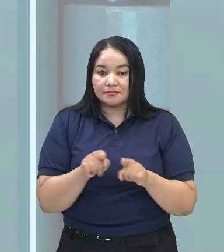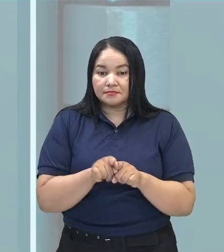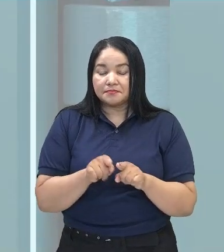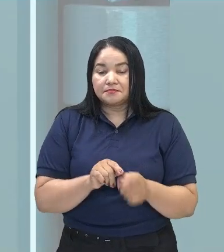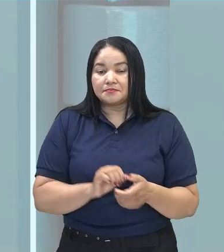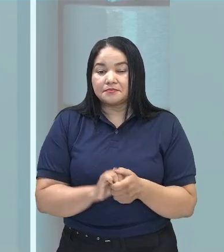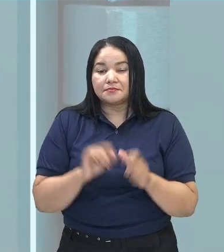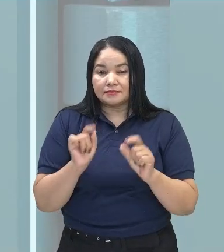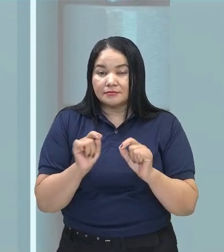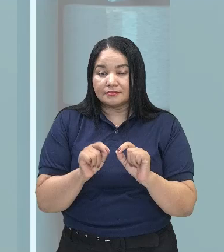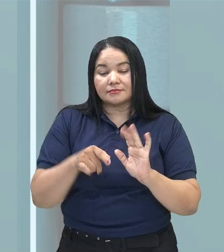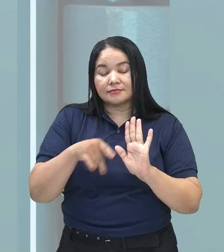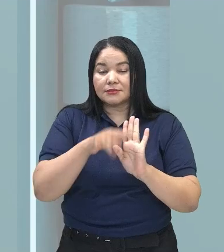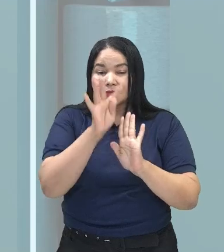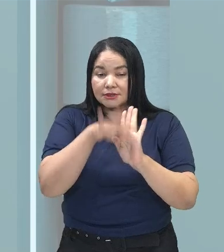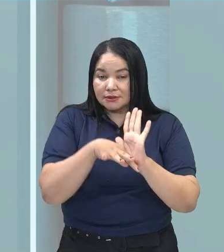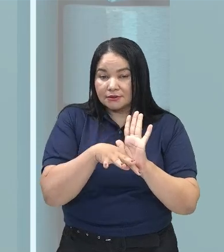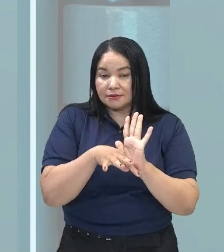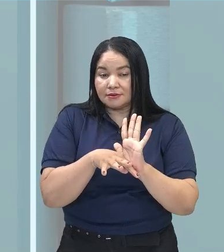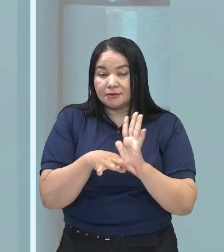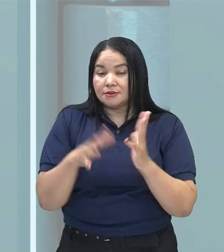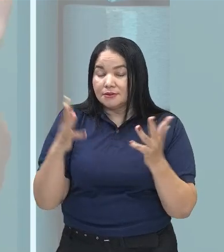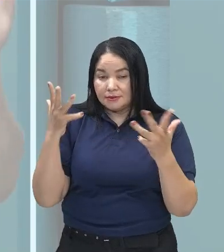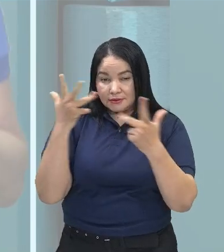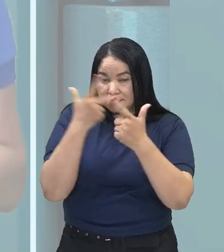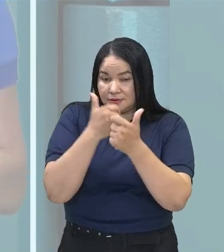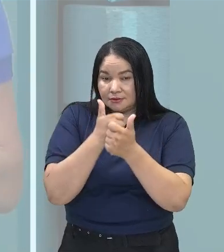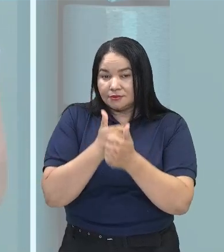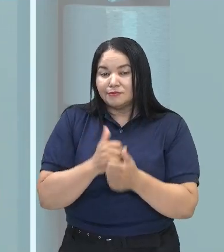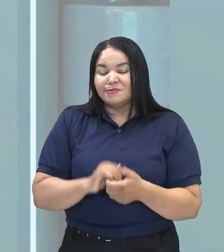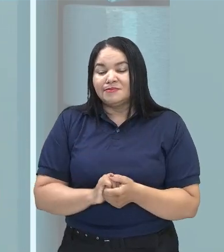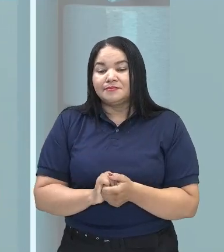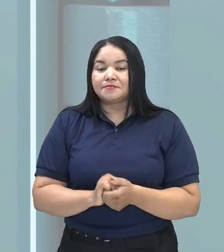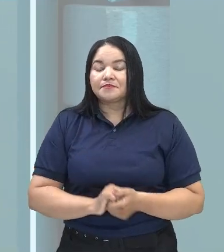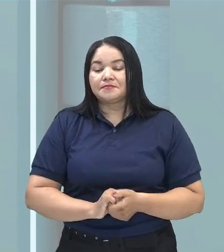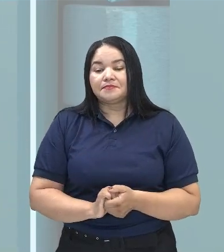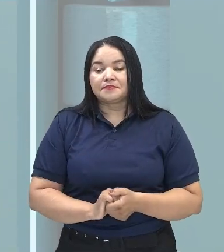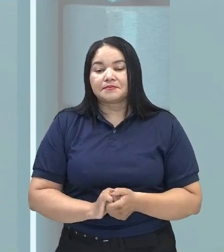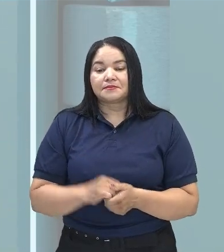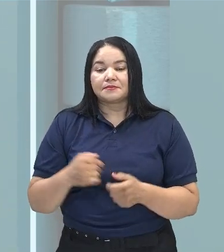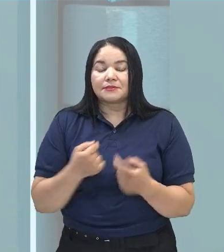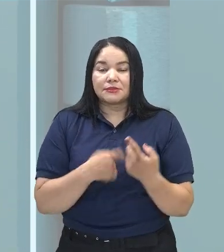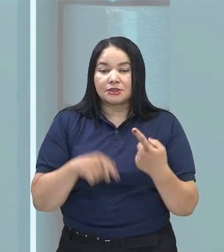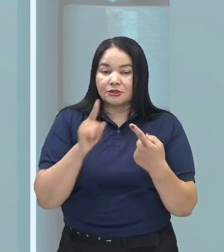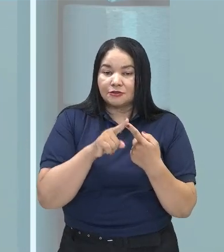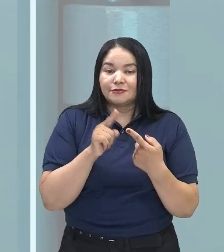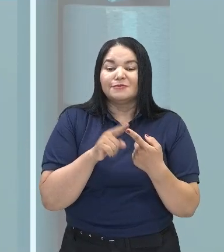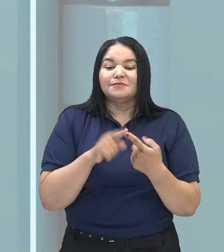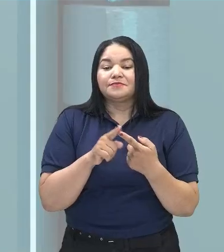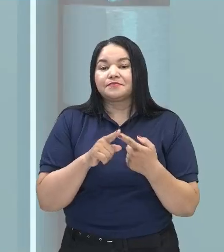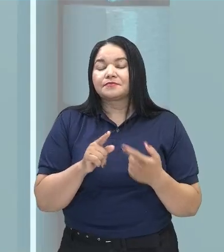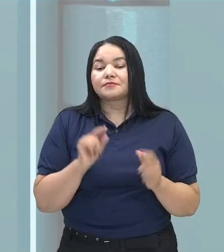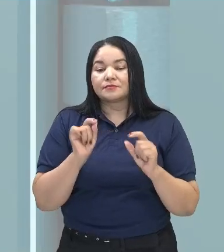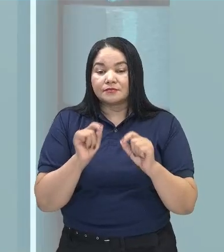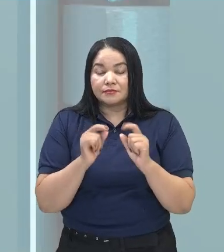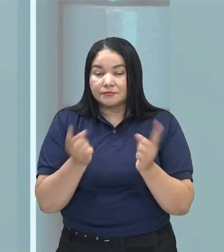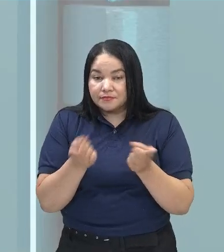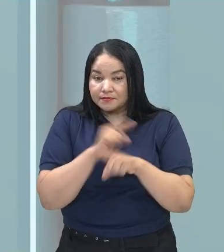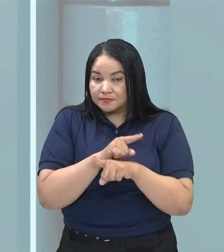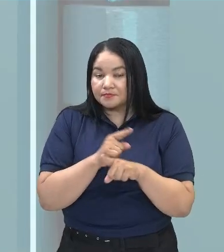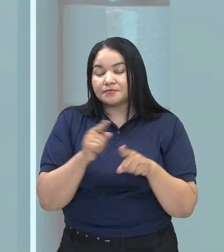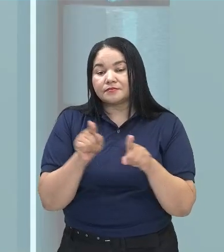esteticamente o texto mais bonito. Então, nós vimos aqui a antítese, que é essa contradição